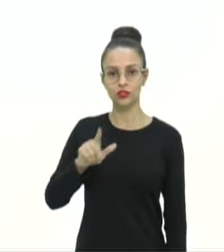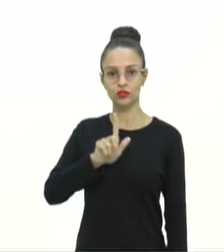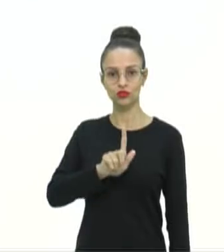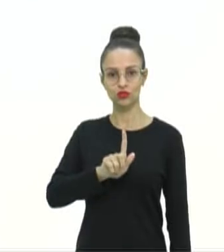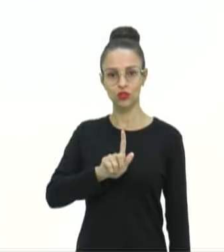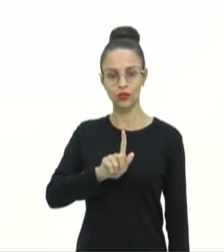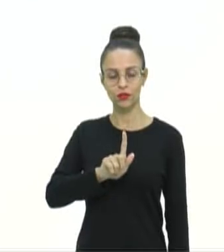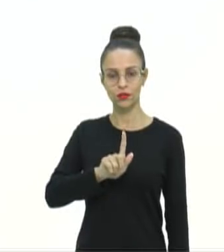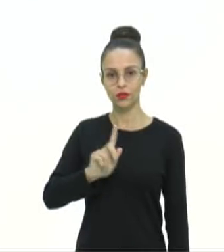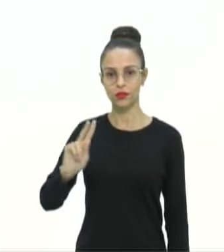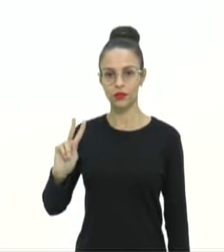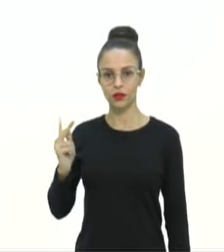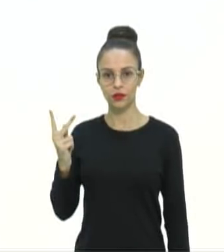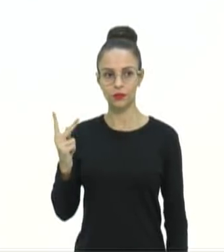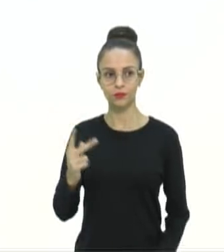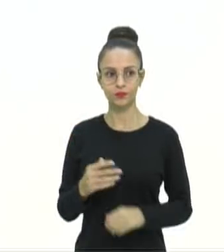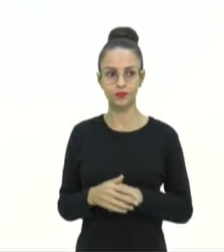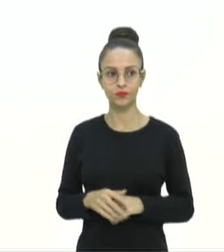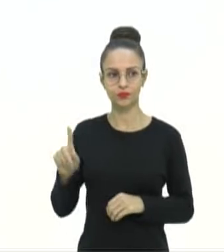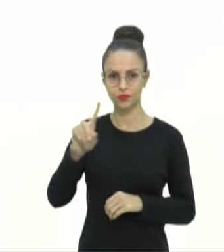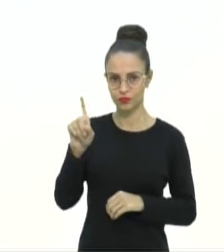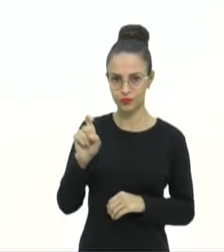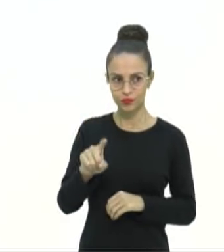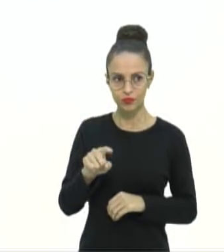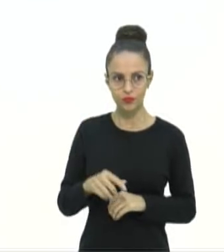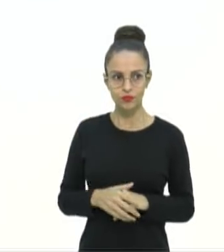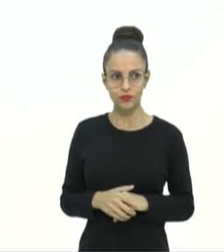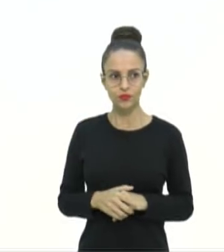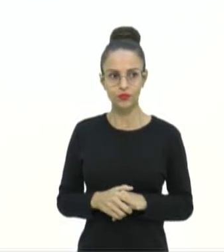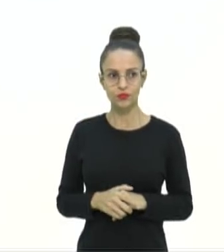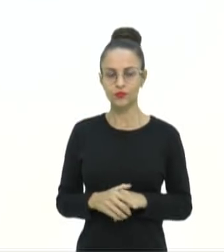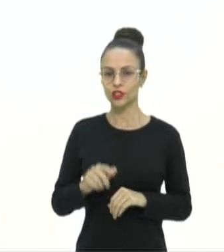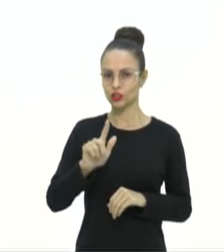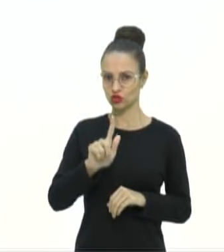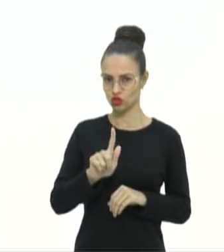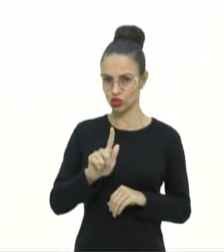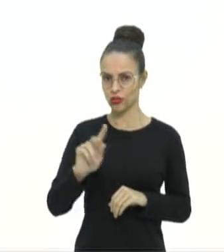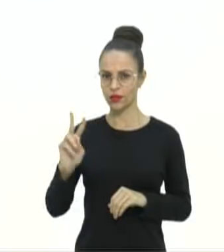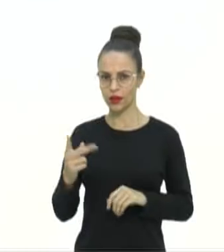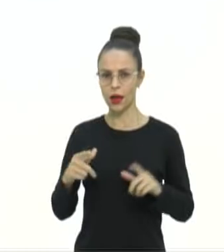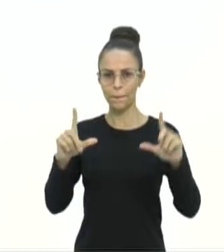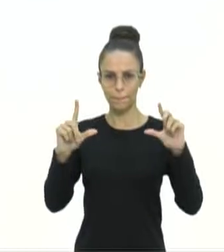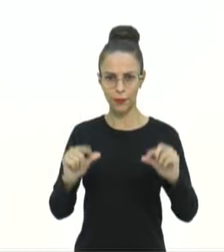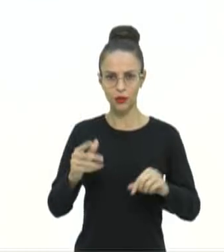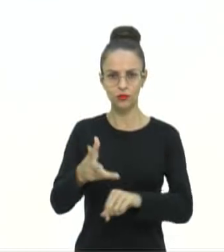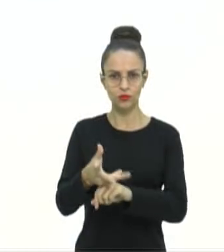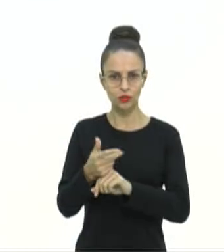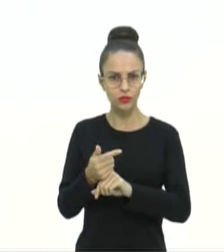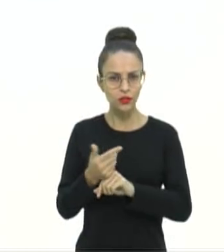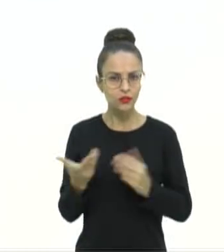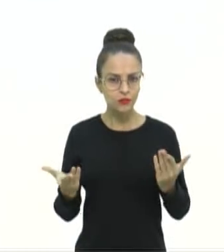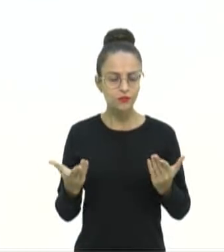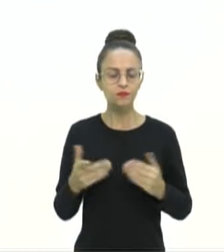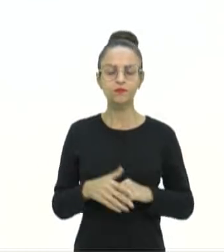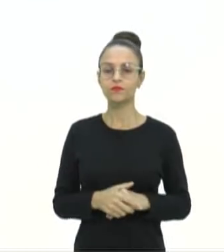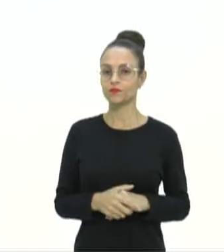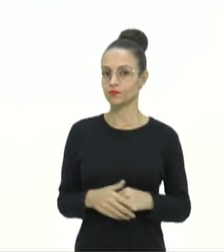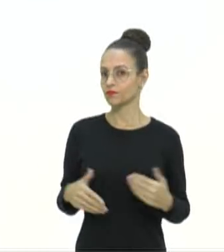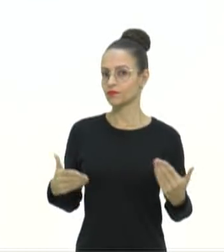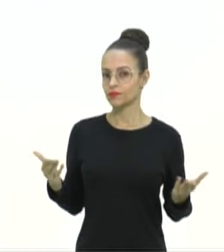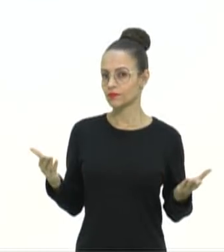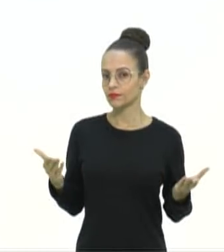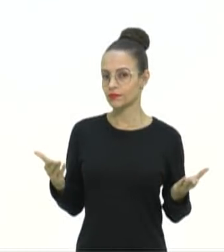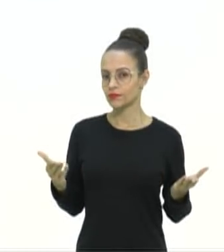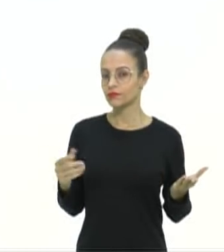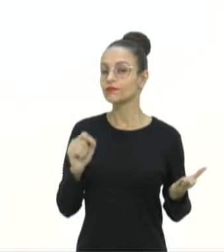G e H. Né? Será que acontece no ponto G e H você tem a menor velocidade envolvida? Certo? E aí?